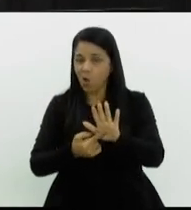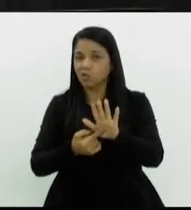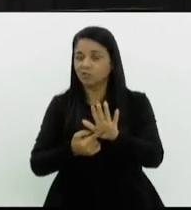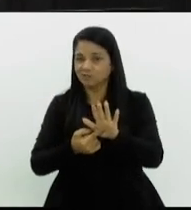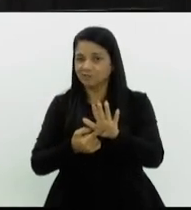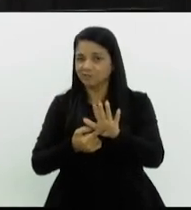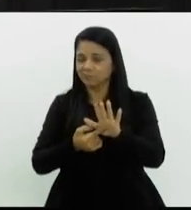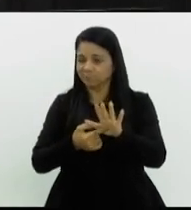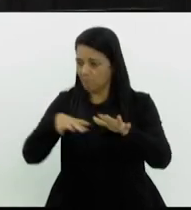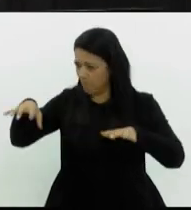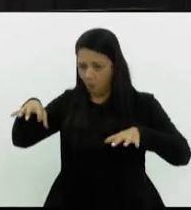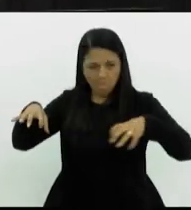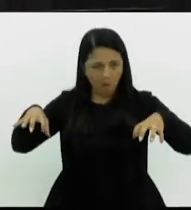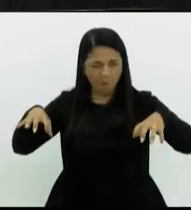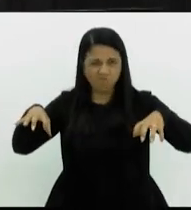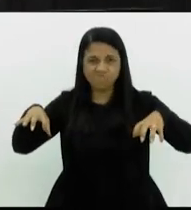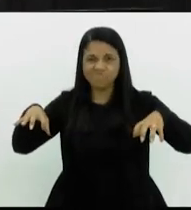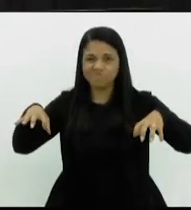ruins.